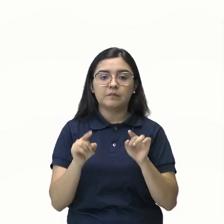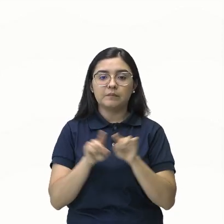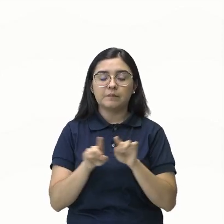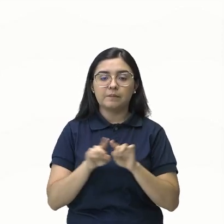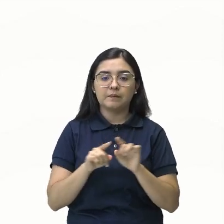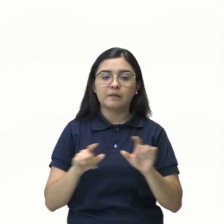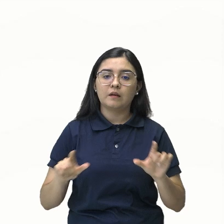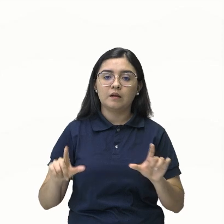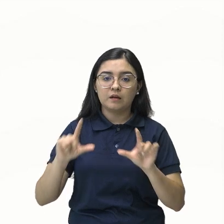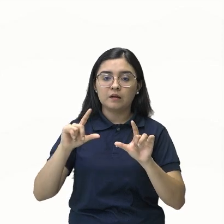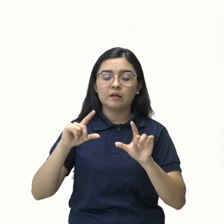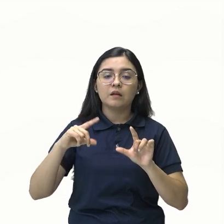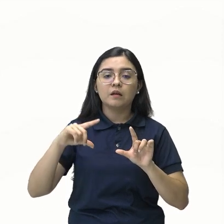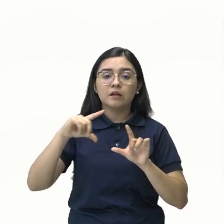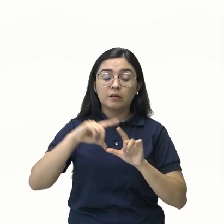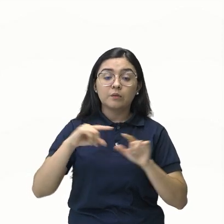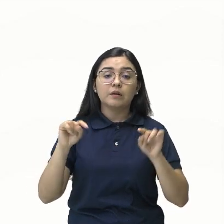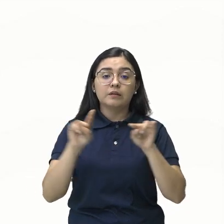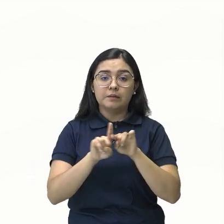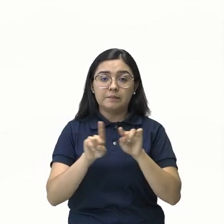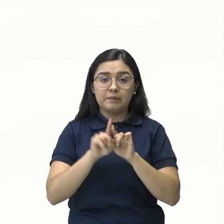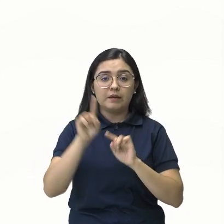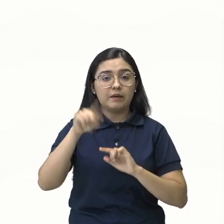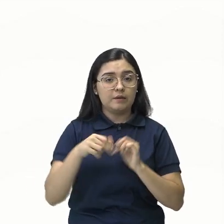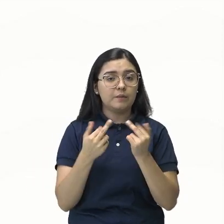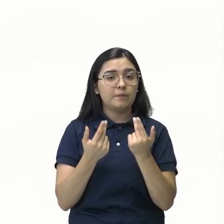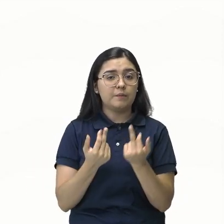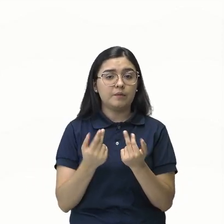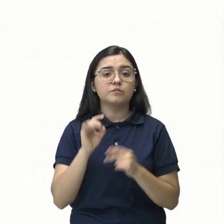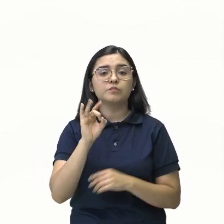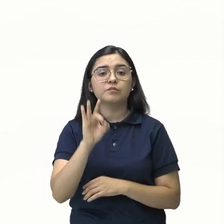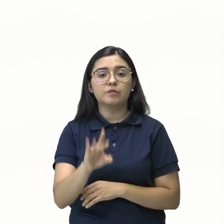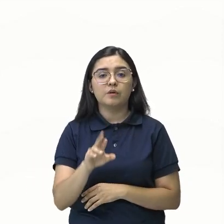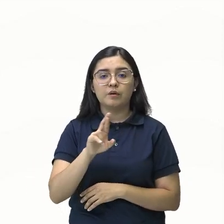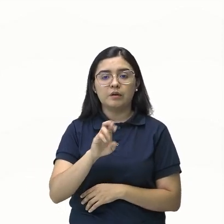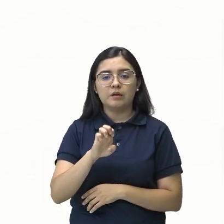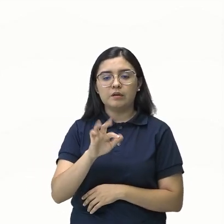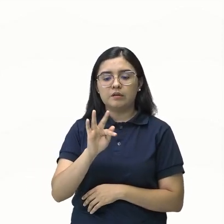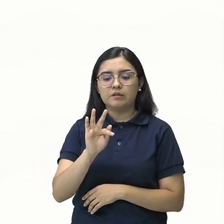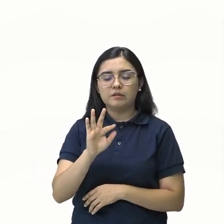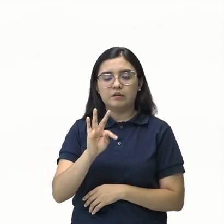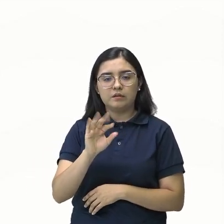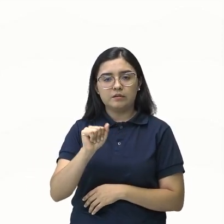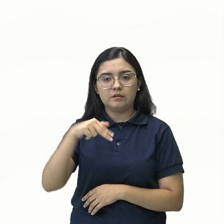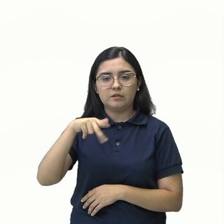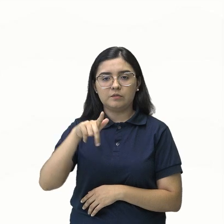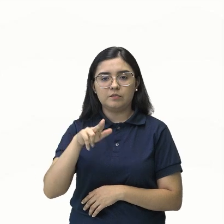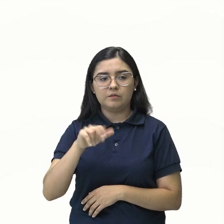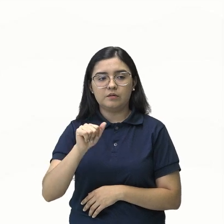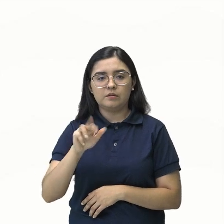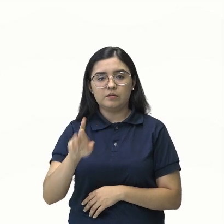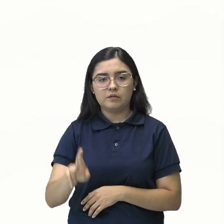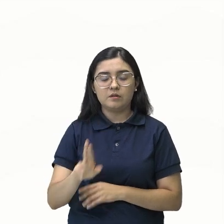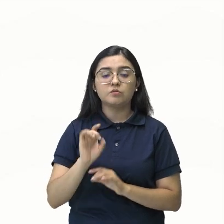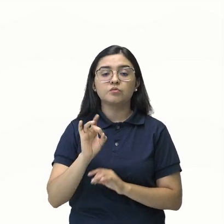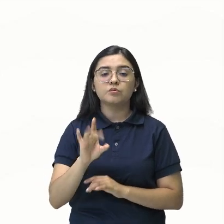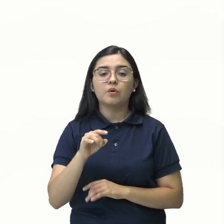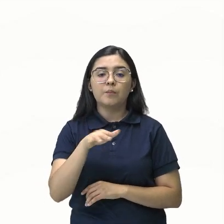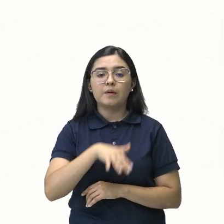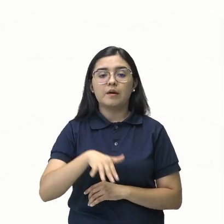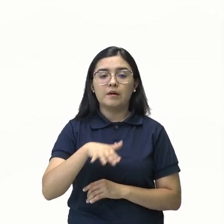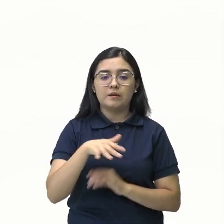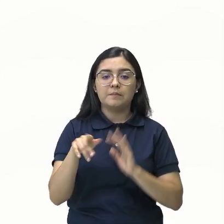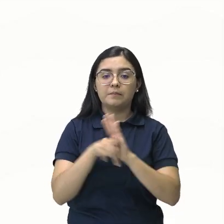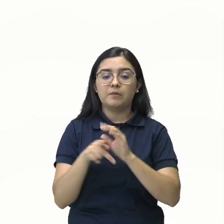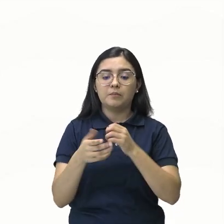retangular, que a mesma coisa, eu apenas já coloquei aqui a minha área da